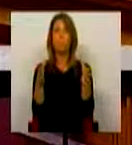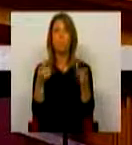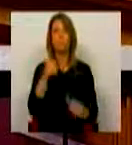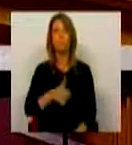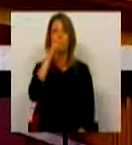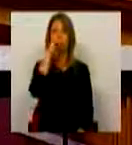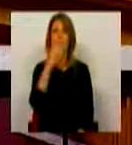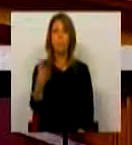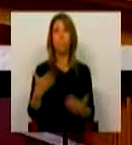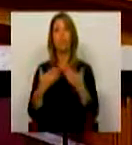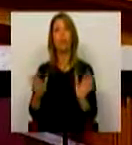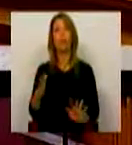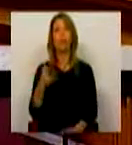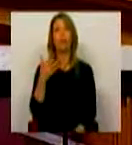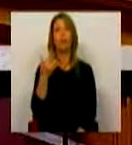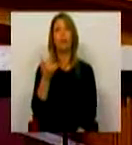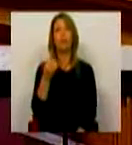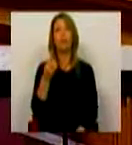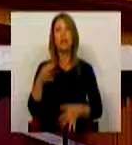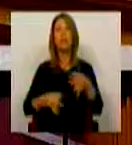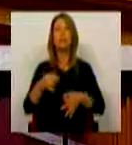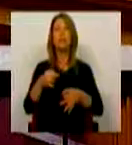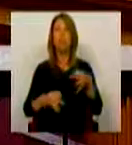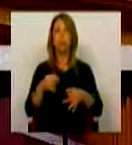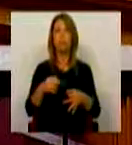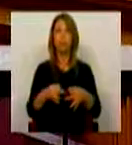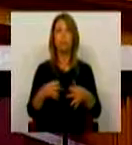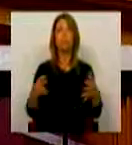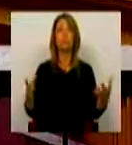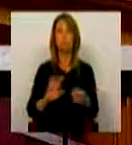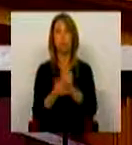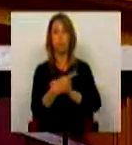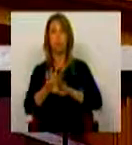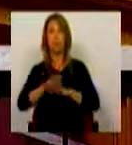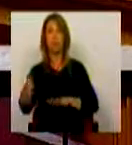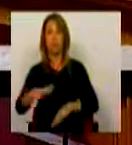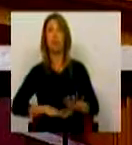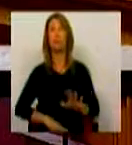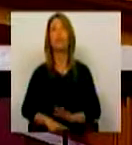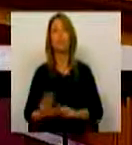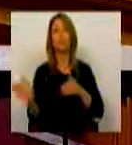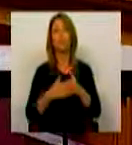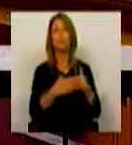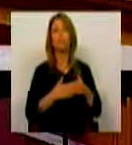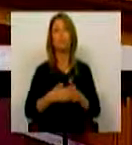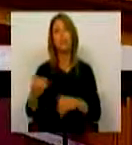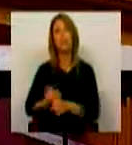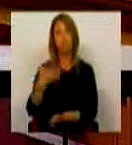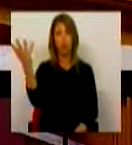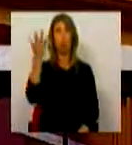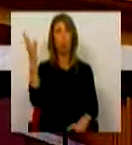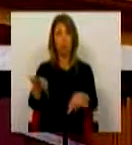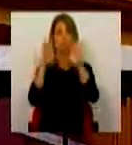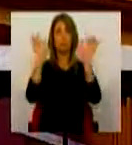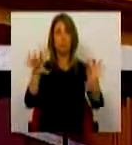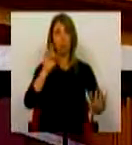recordar, reabrimos 20 tribunais, e contrariamente àquilo que a direita fez, que foi encerrar serviços de soberania tão importantes como